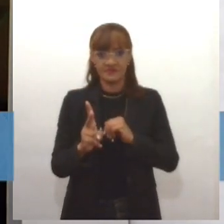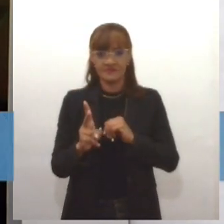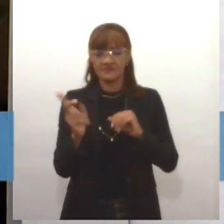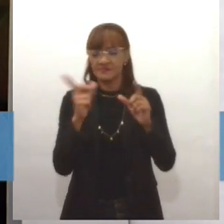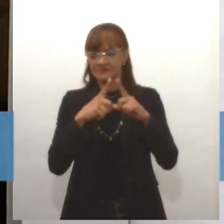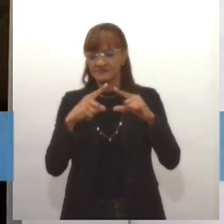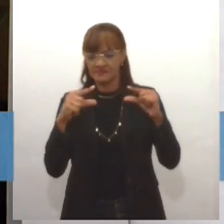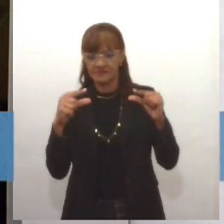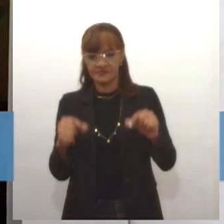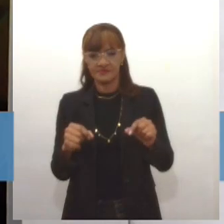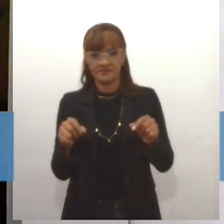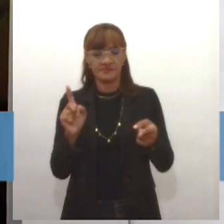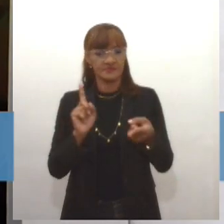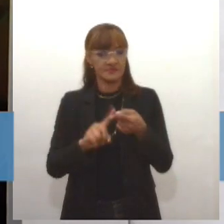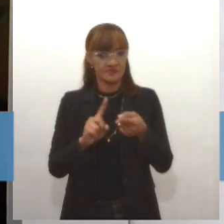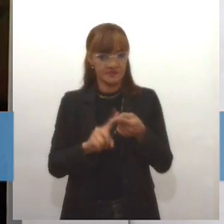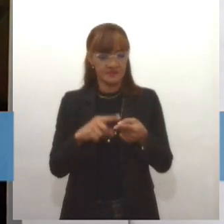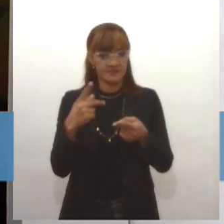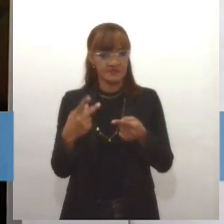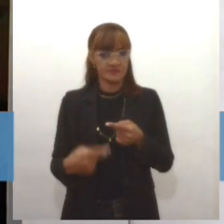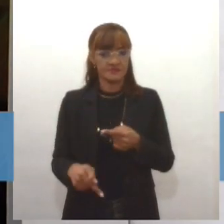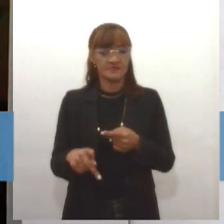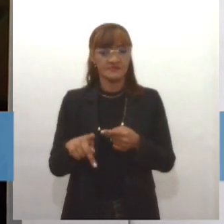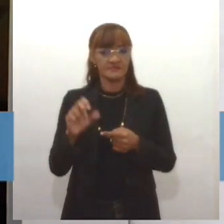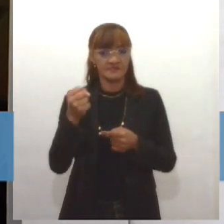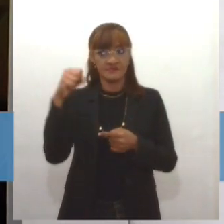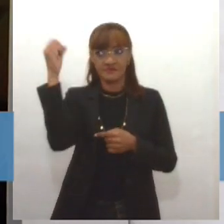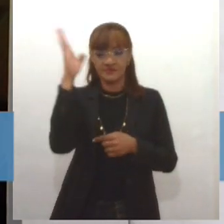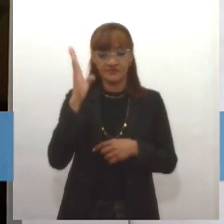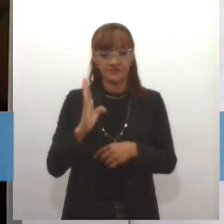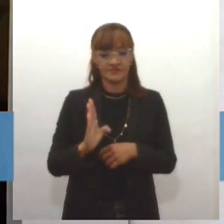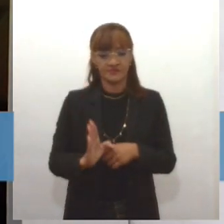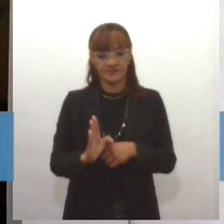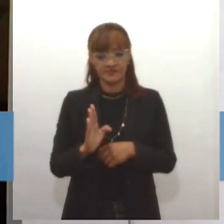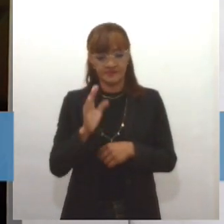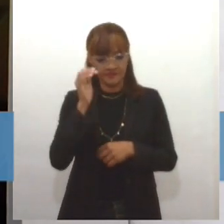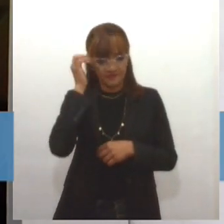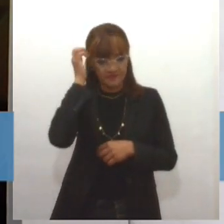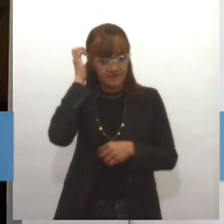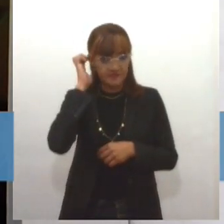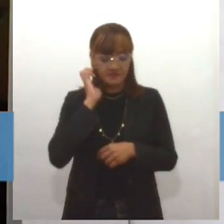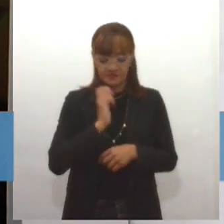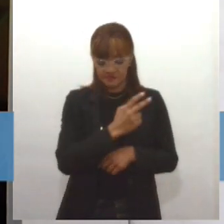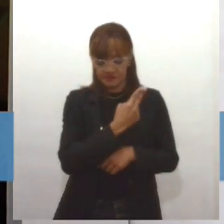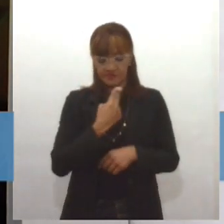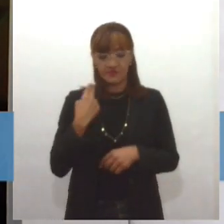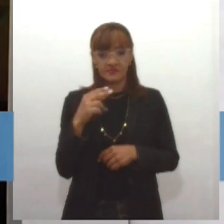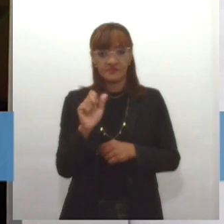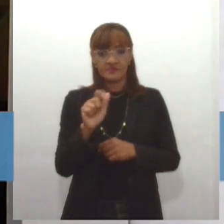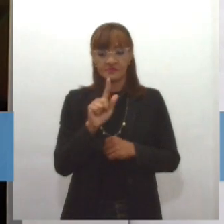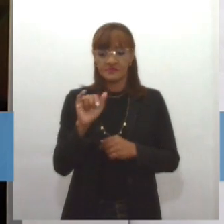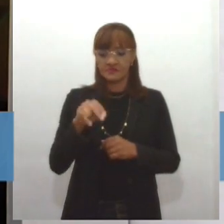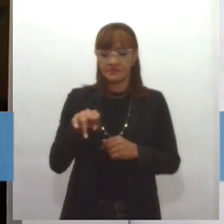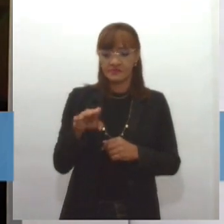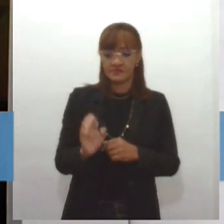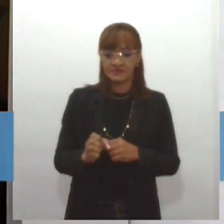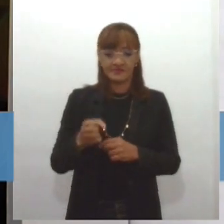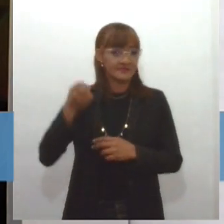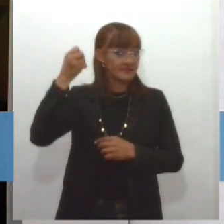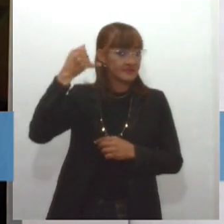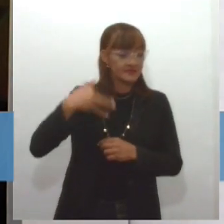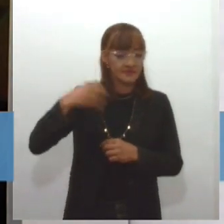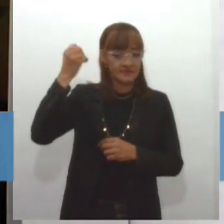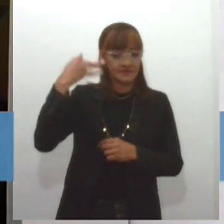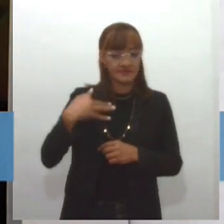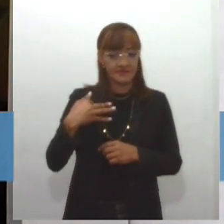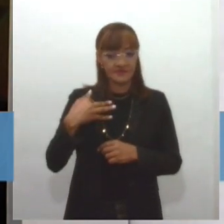aspectos regionais, nacionais e locais. Eu sou a Aline Braga e faço agora minha audiodescrição. Eu sou